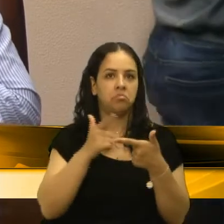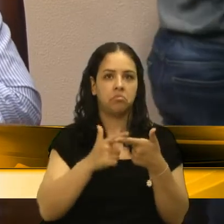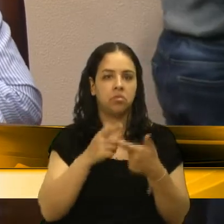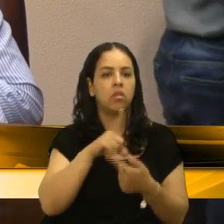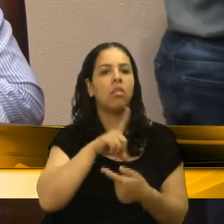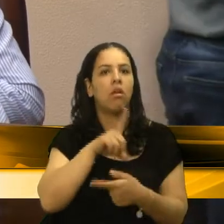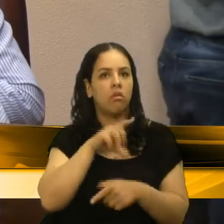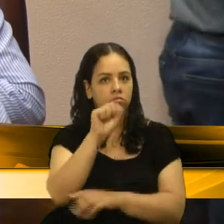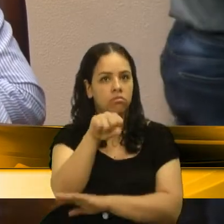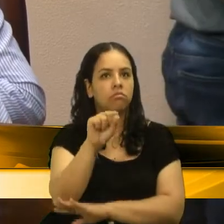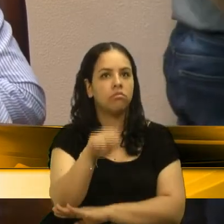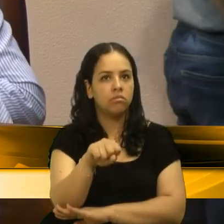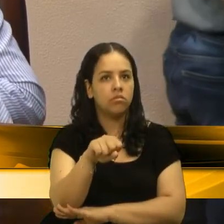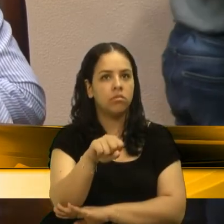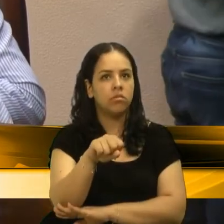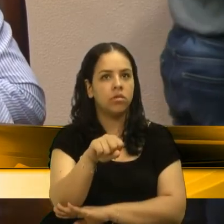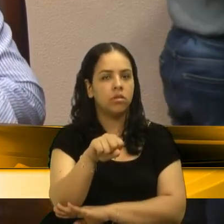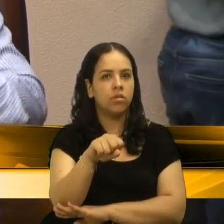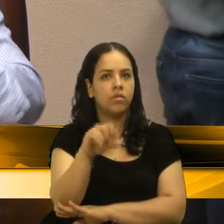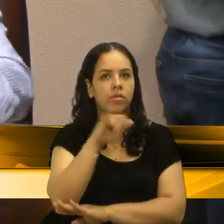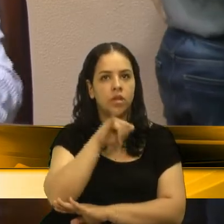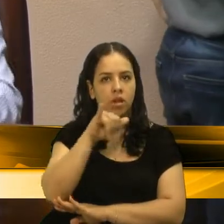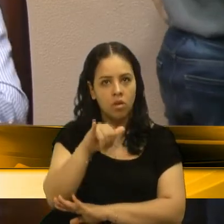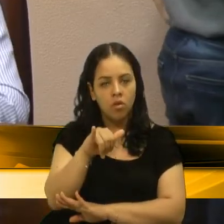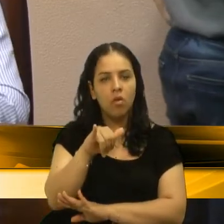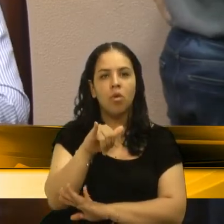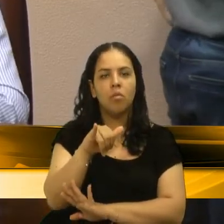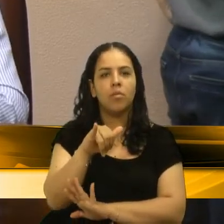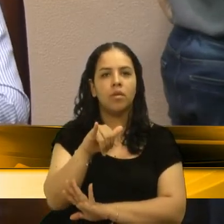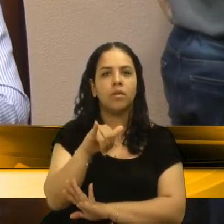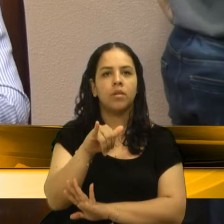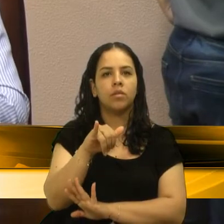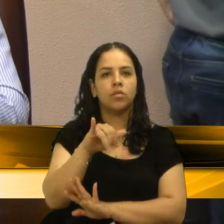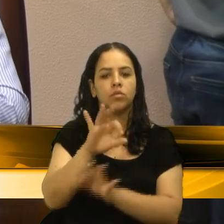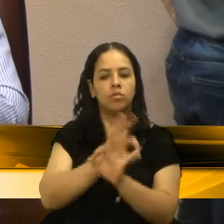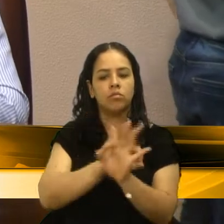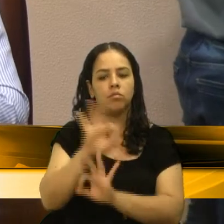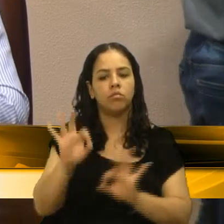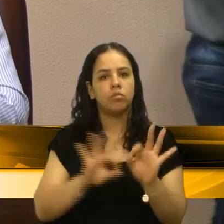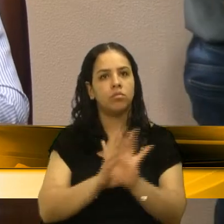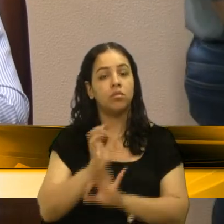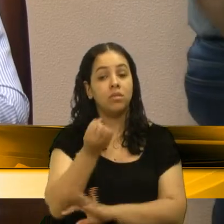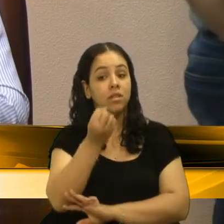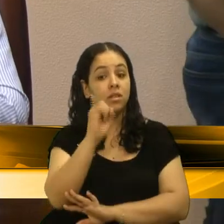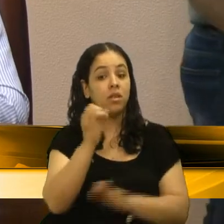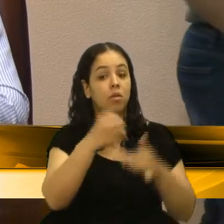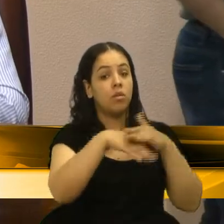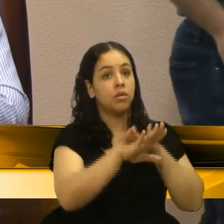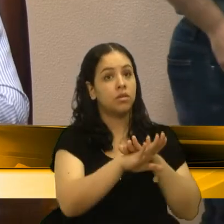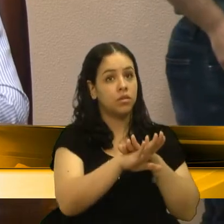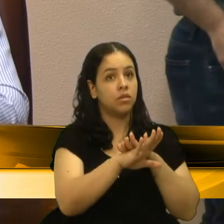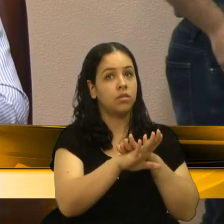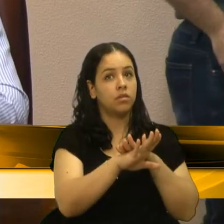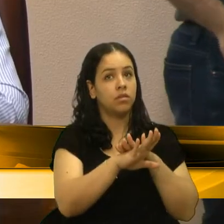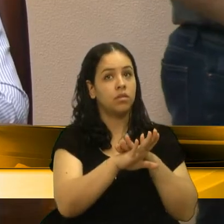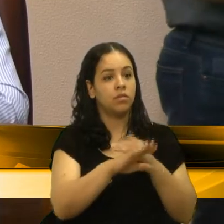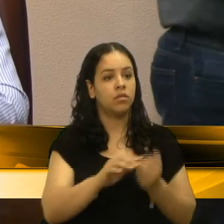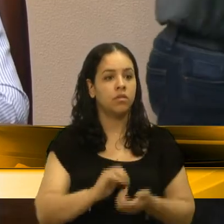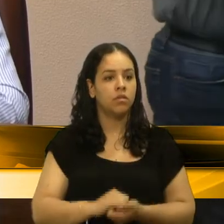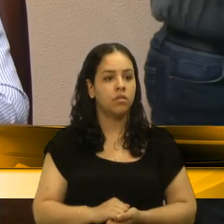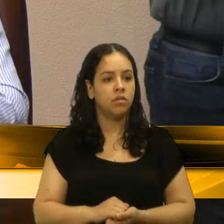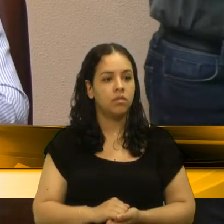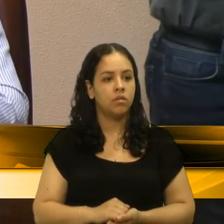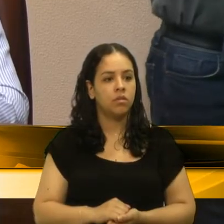prejuízo. Acabei de suscitar uma questão de ordem que vai ser consignada. Se eu tiver que guardar todas as minhas questões de ordem